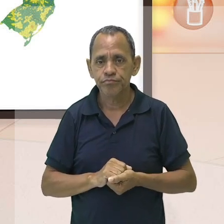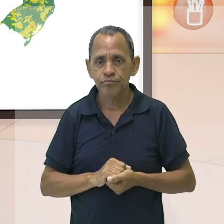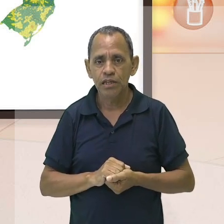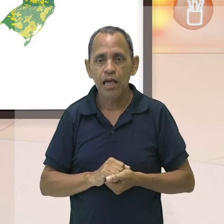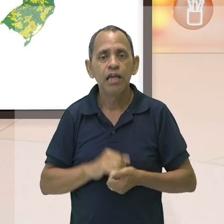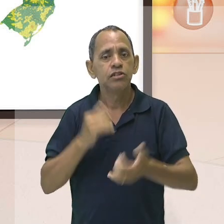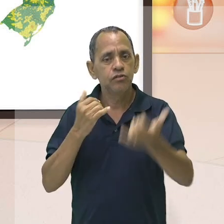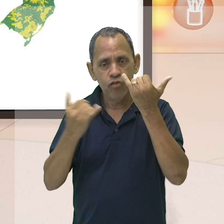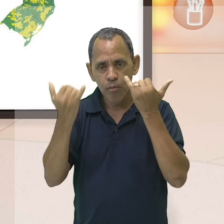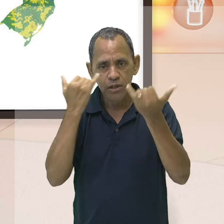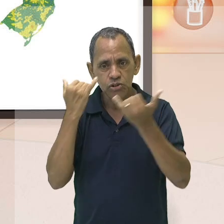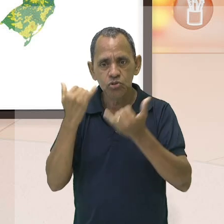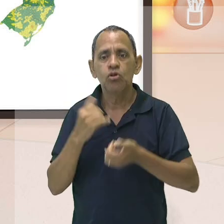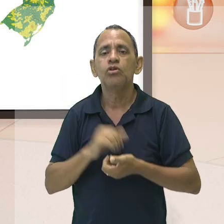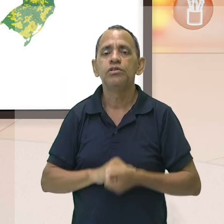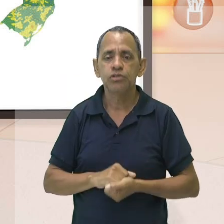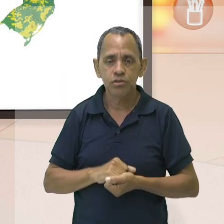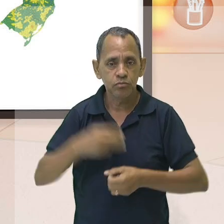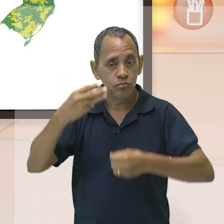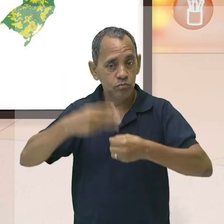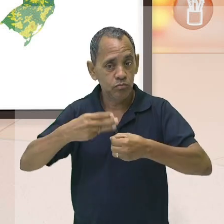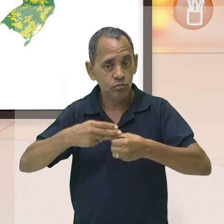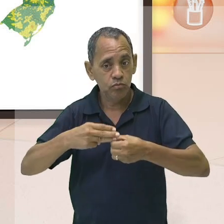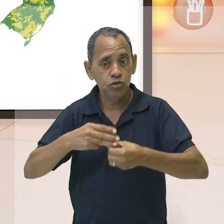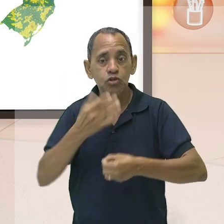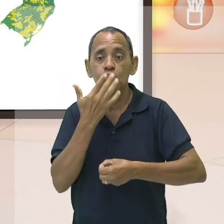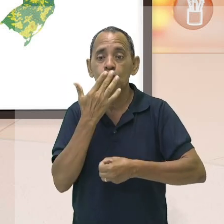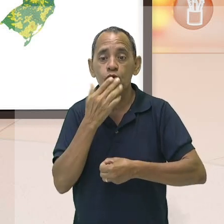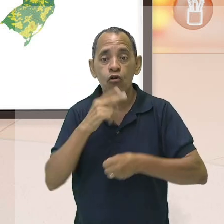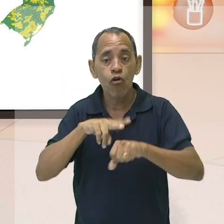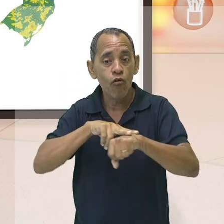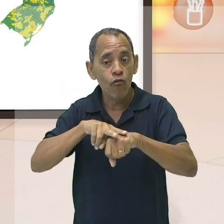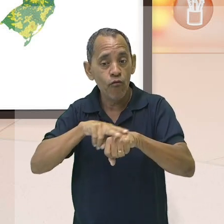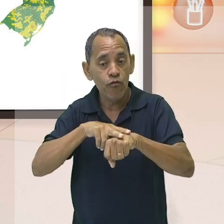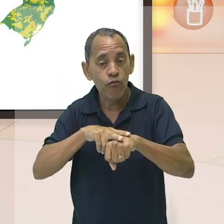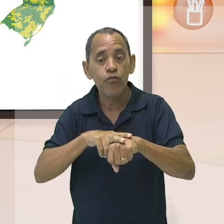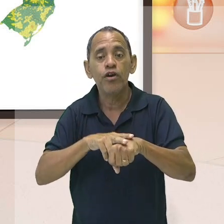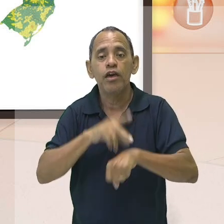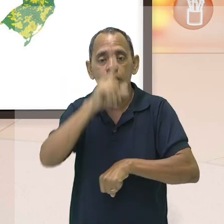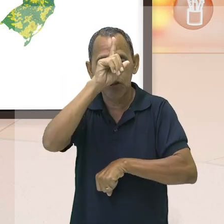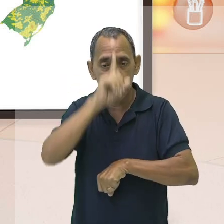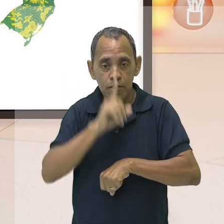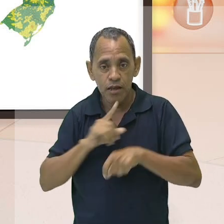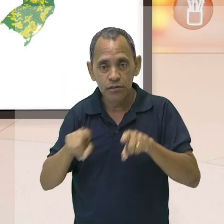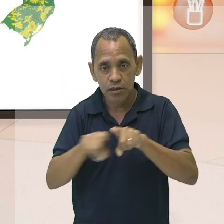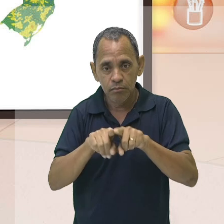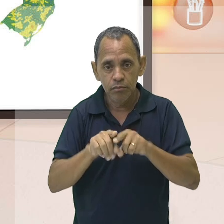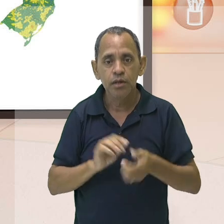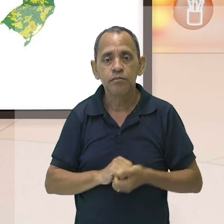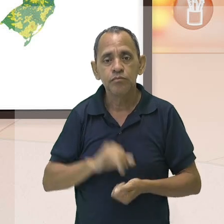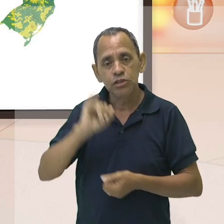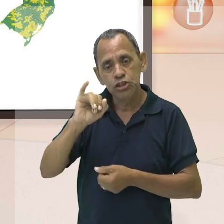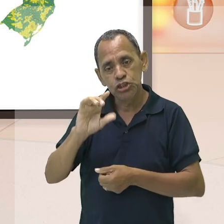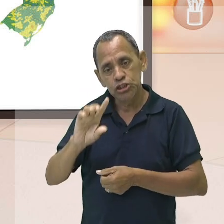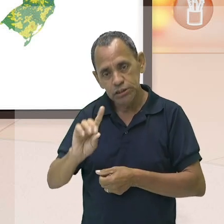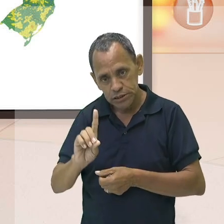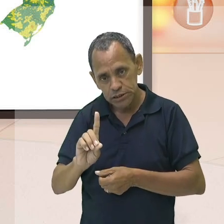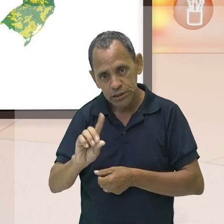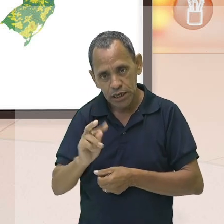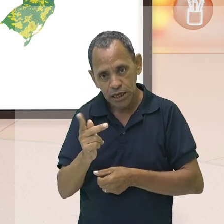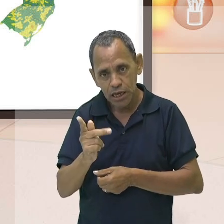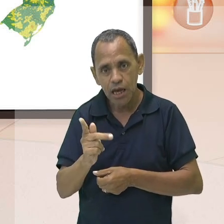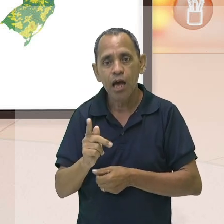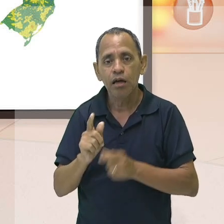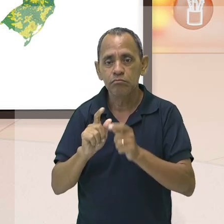esses municípios em verde, em amarelo, né, já representa IDH alto, né, IDH médio, IDH